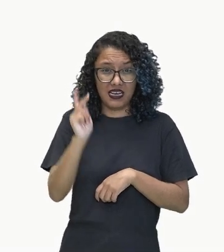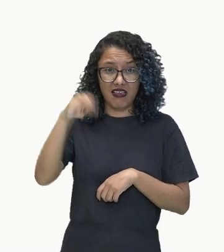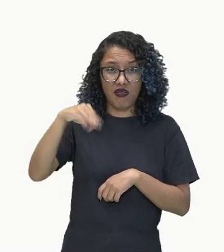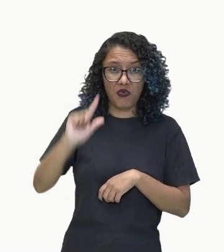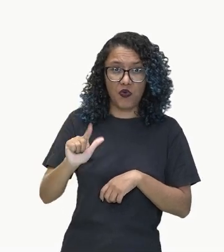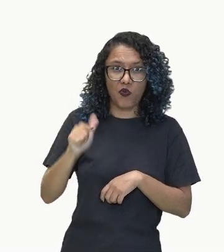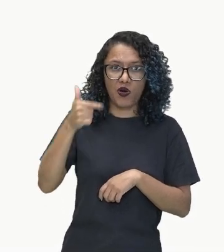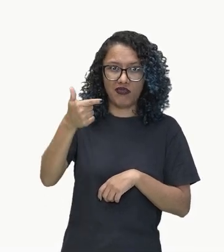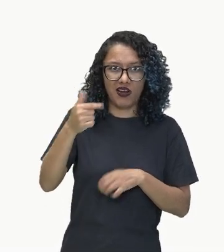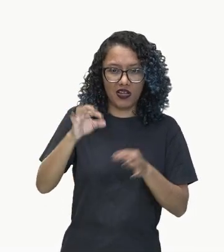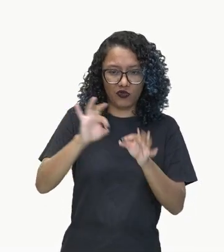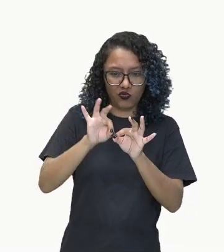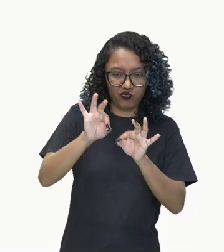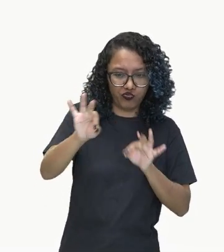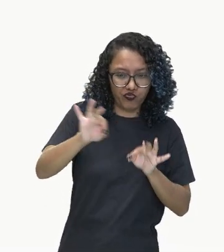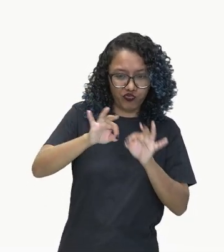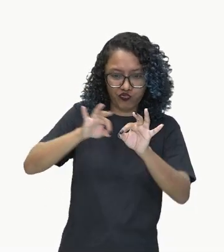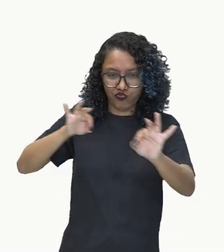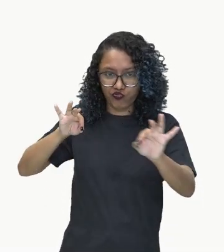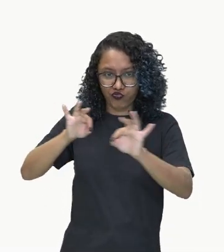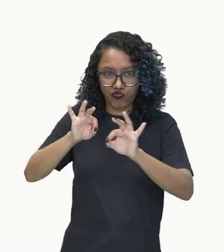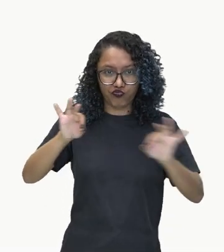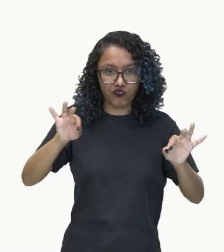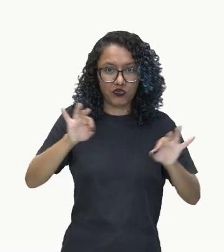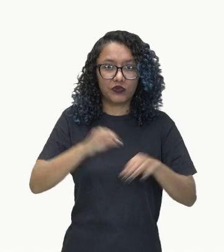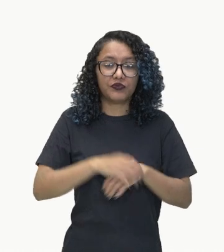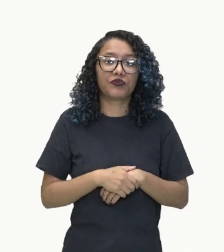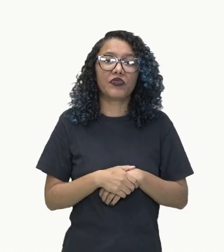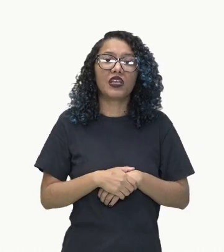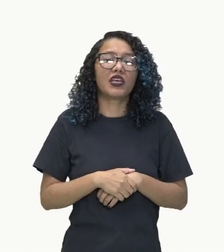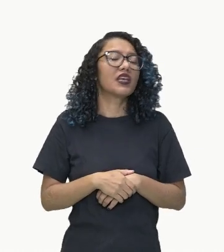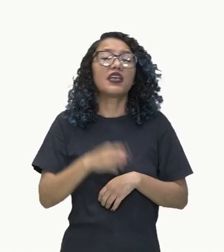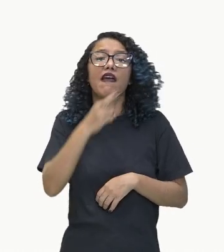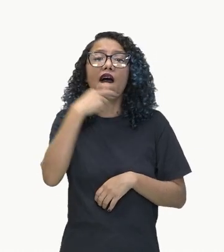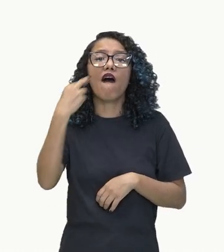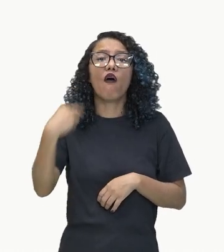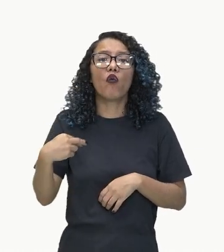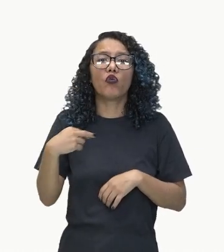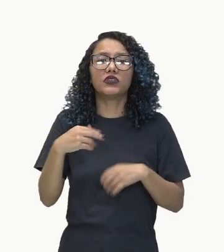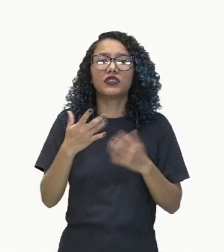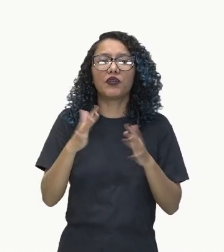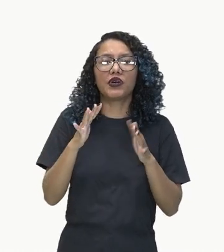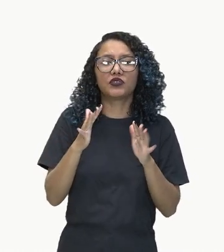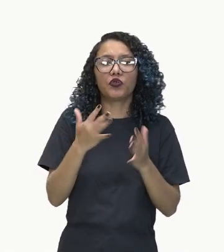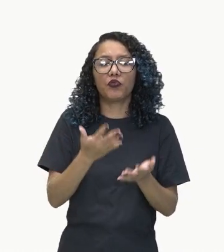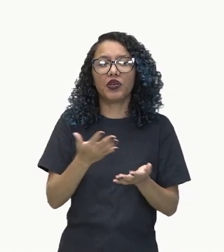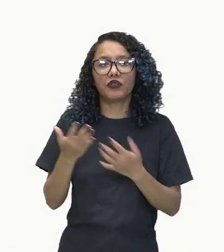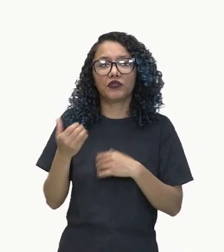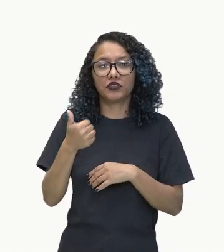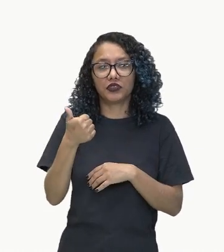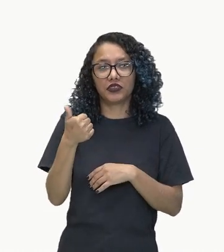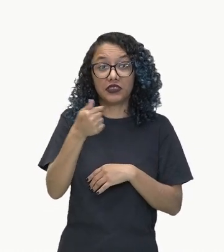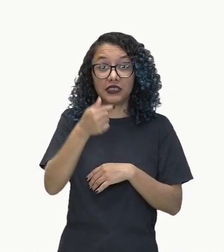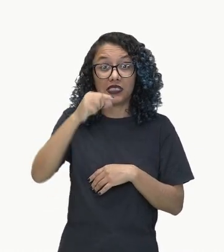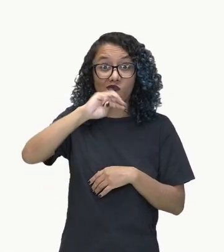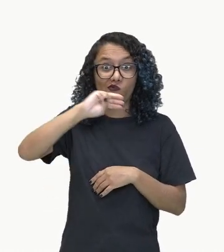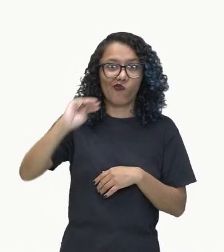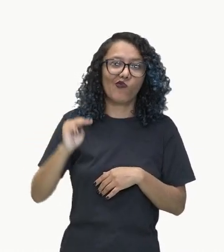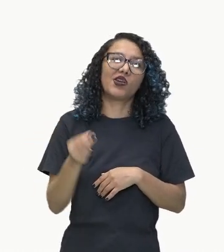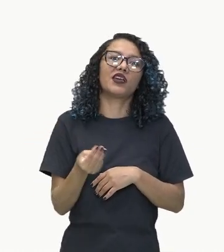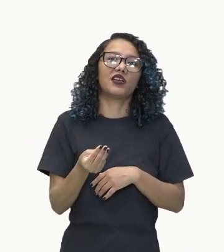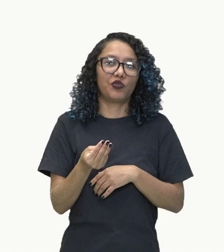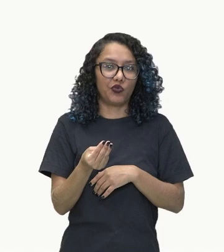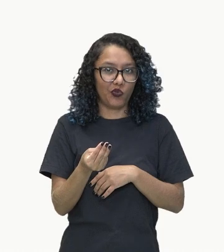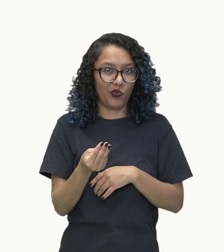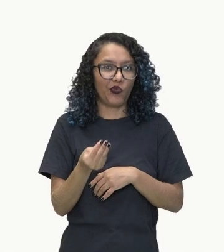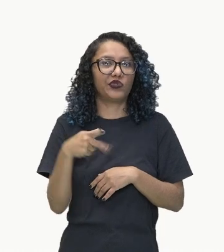quadrados, ok? Enquanto a Rússia, que é o maior país, tem pouco mais de 17 milhões de